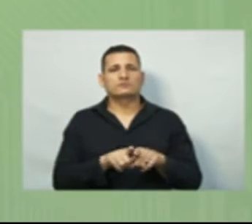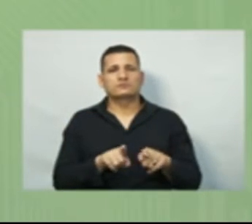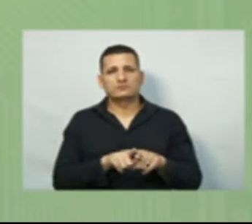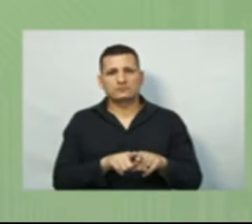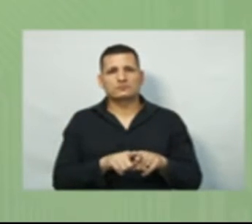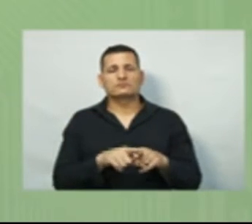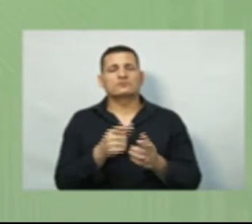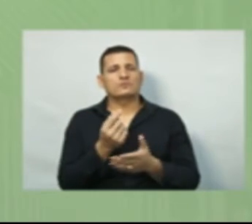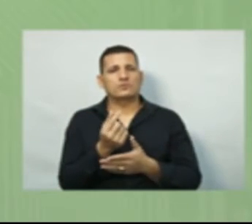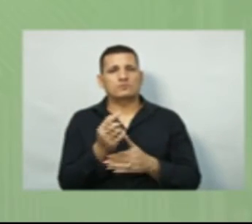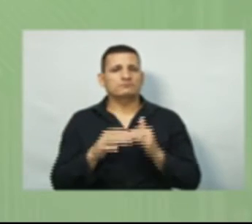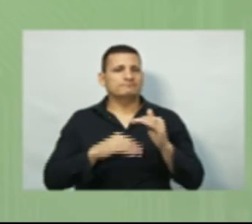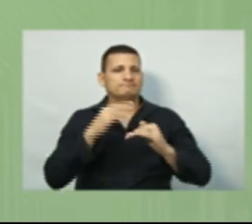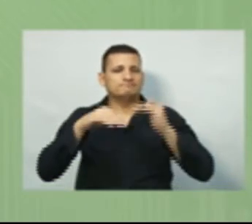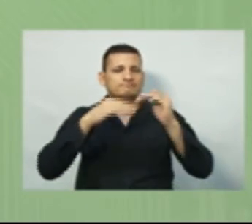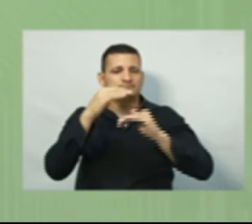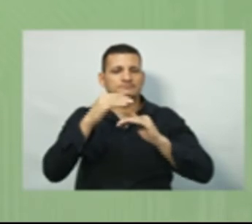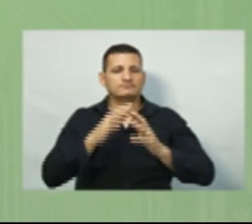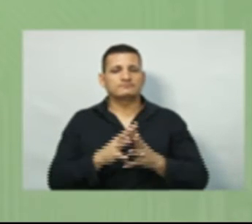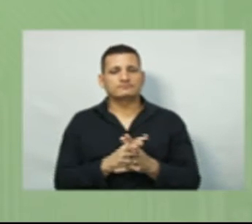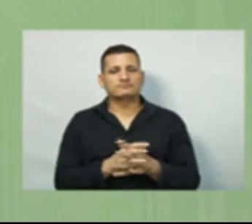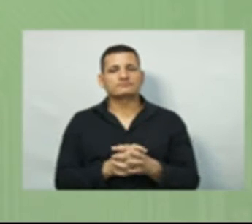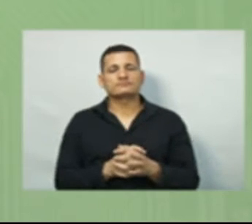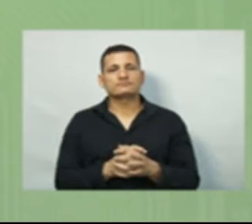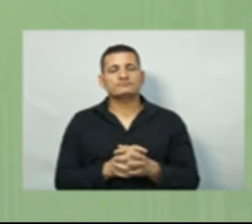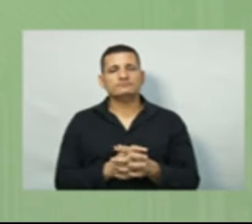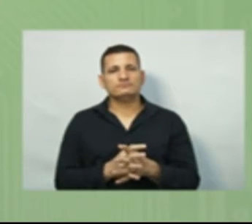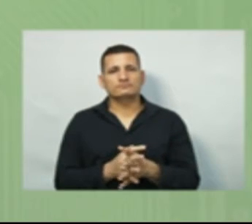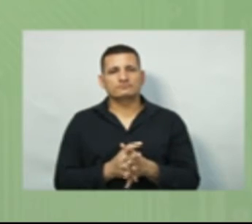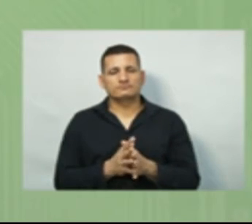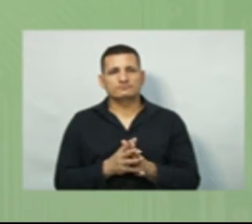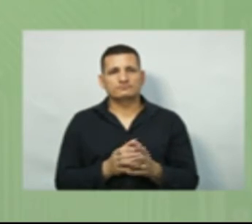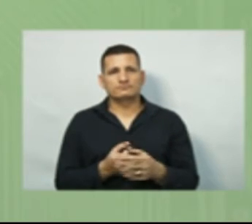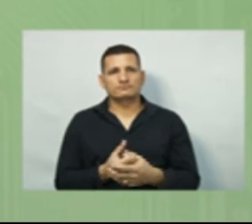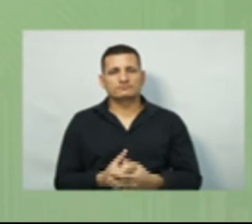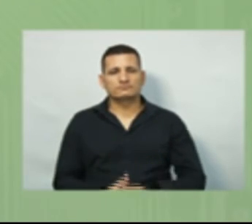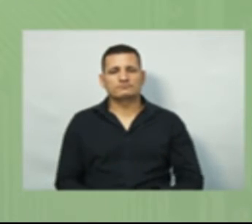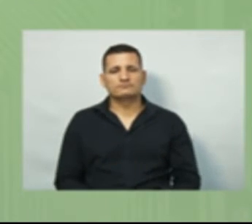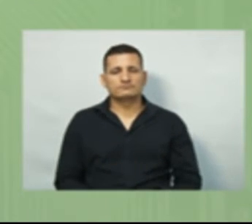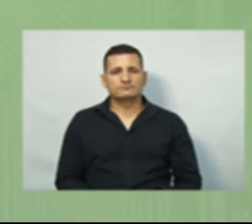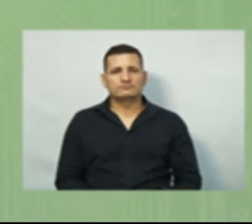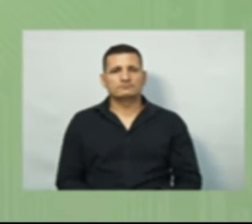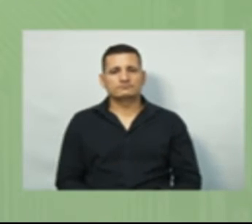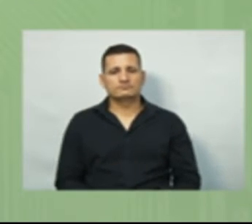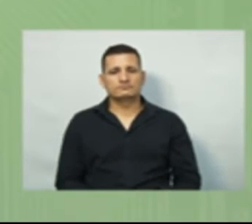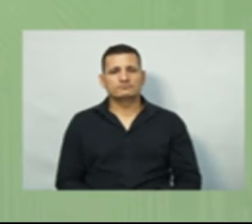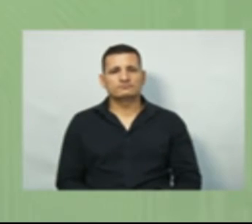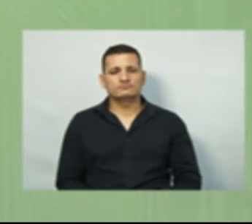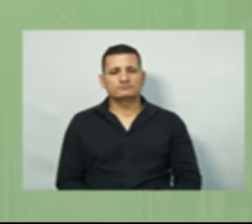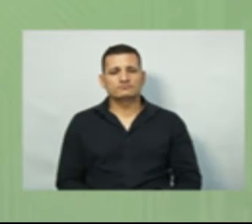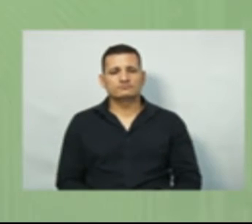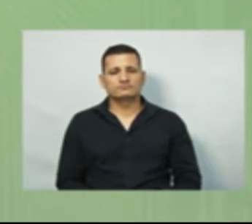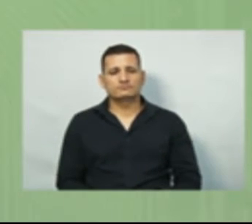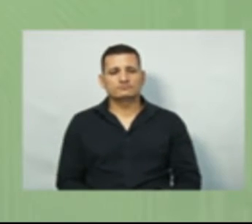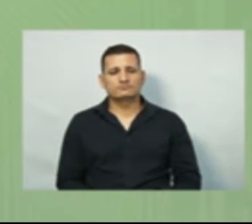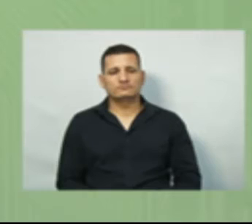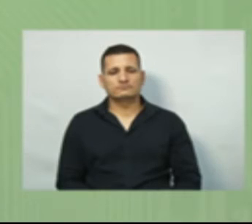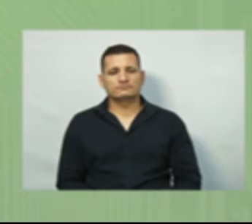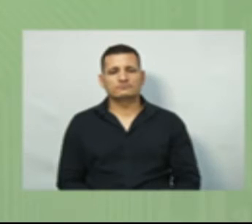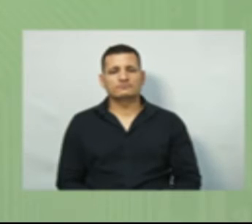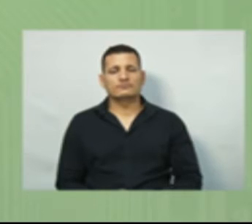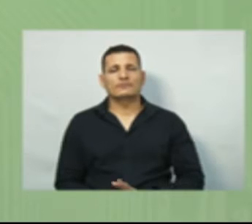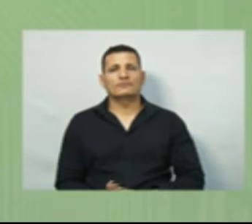desenvolvimento econômico. Continuando a leitura, deixa eu pegar aqui o finalzinho, né? Porém,